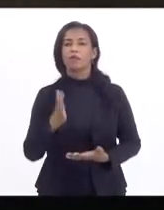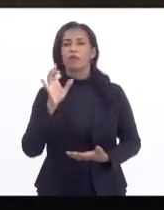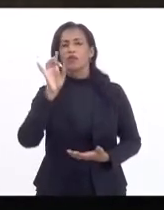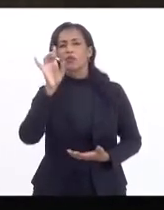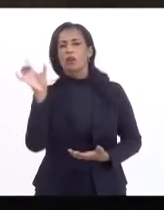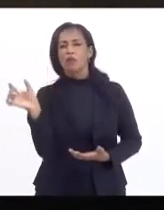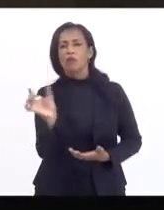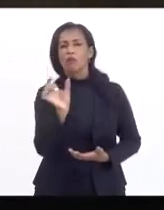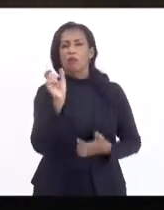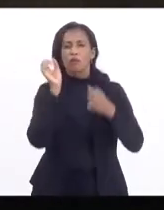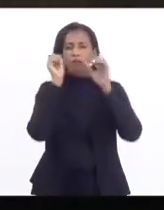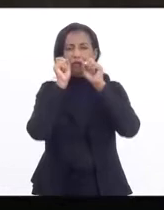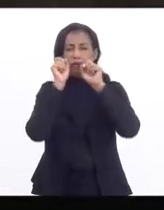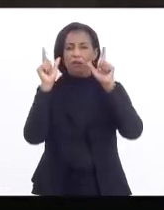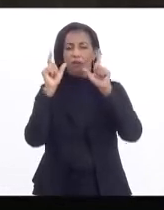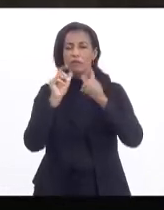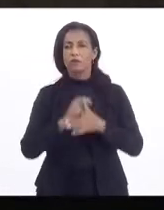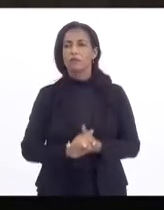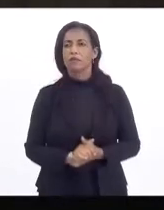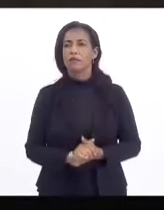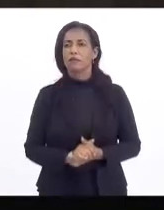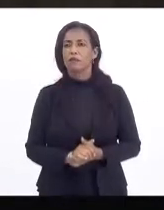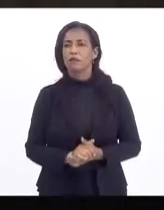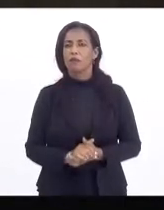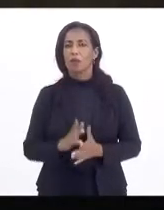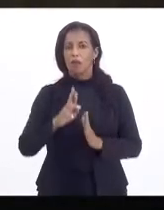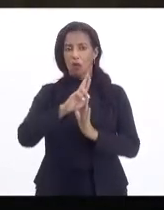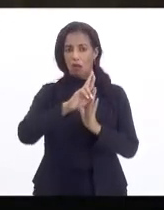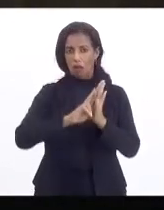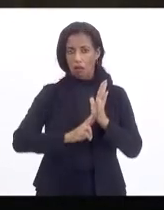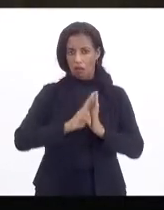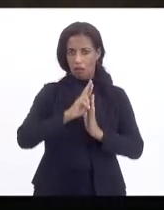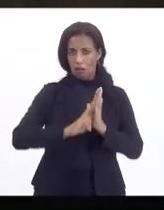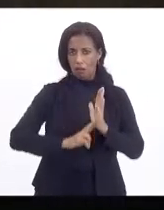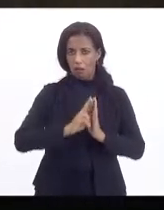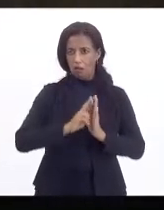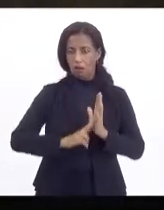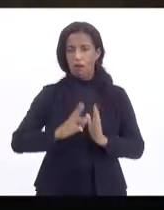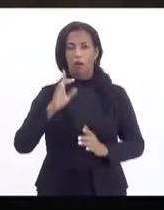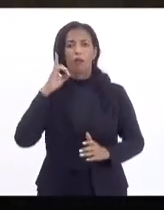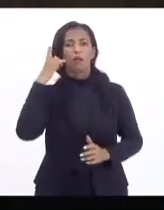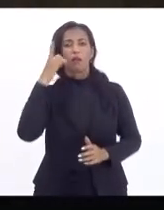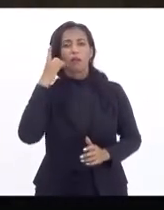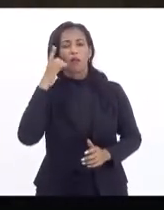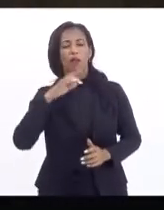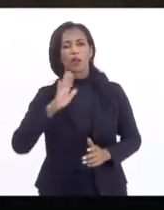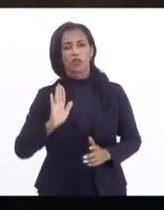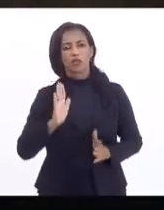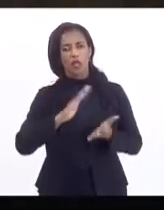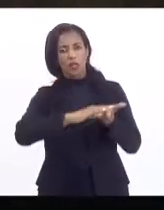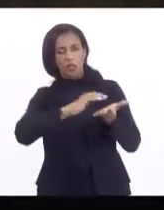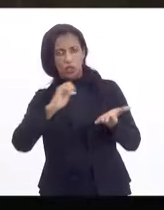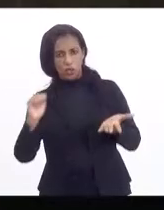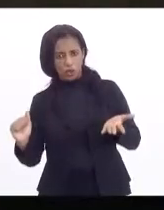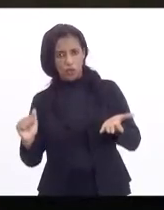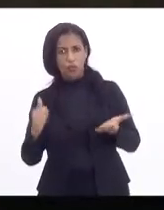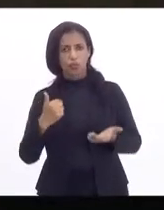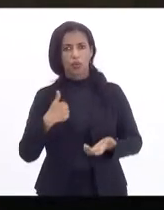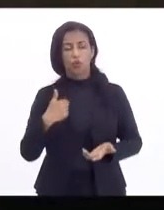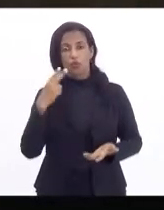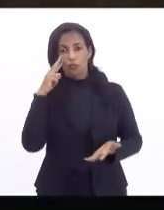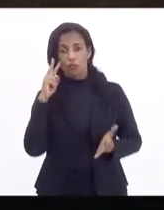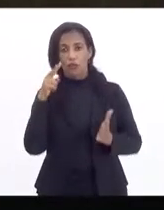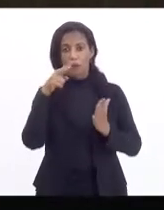só alertar ao relator, deputado, já que saiu de pauta, para o senhor